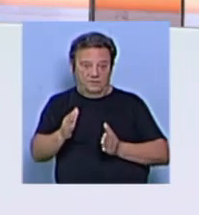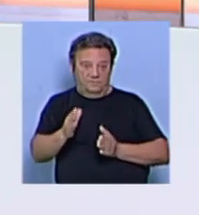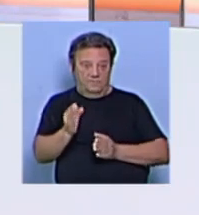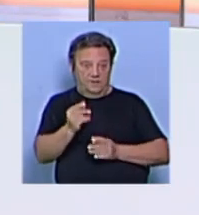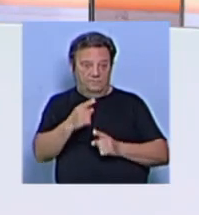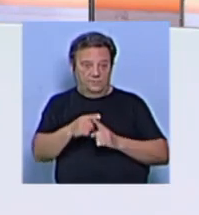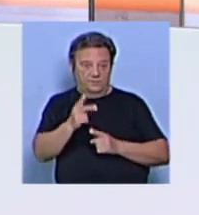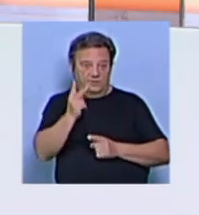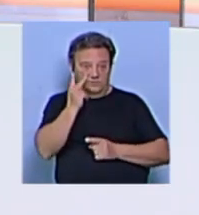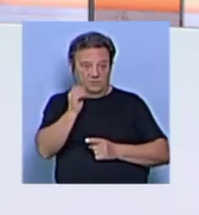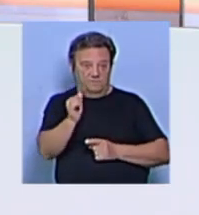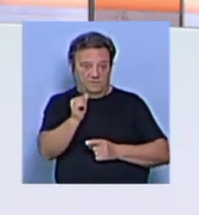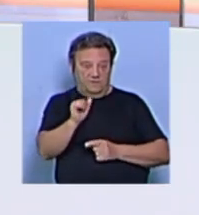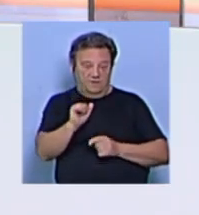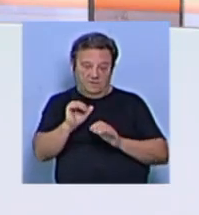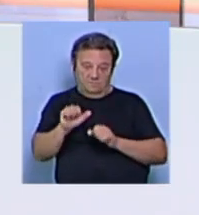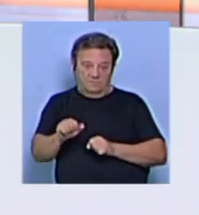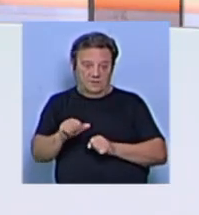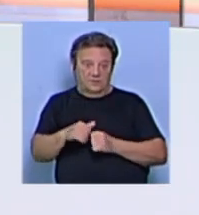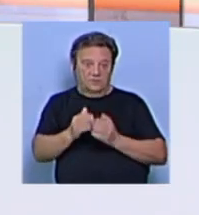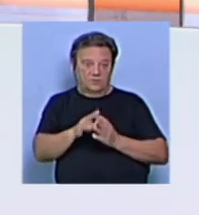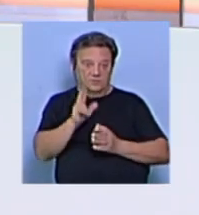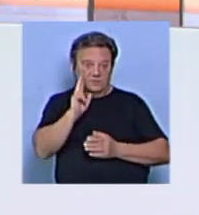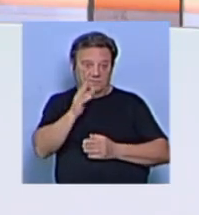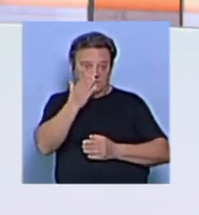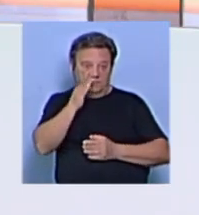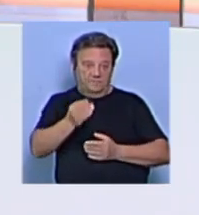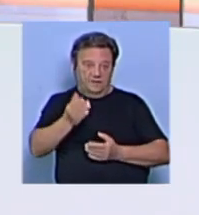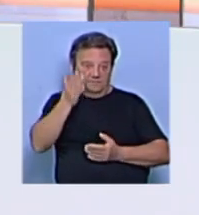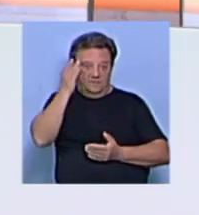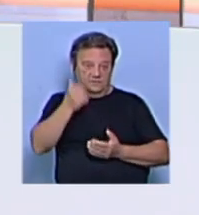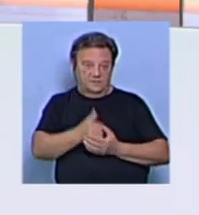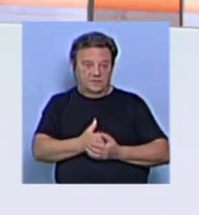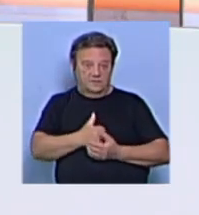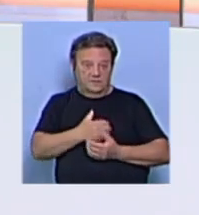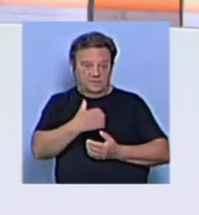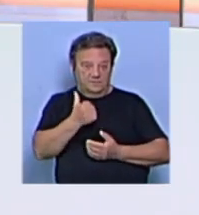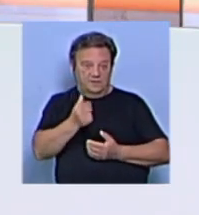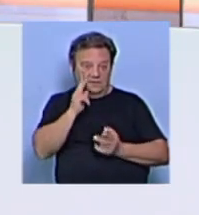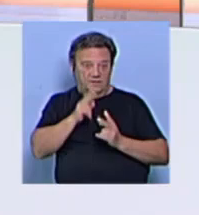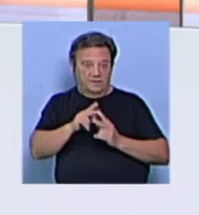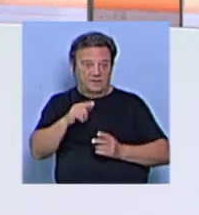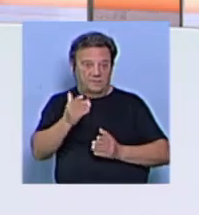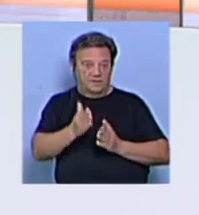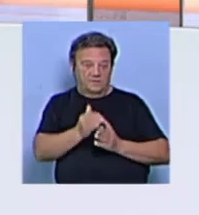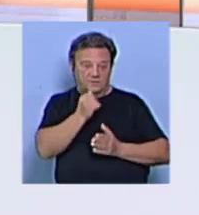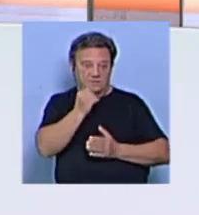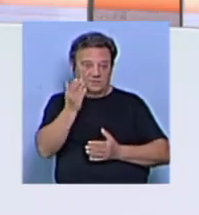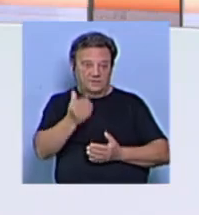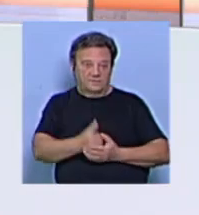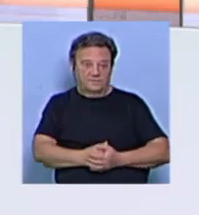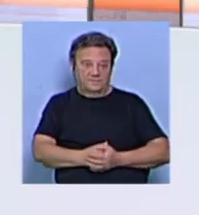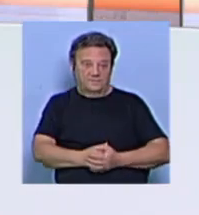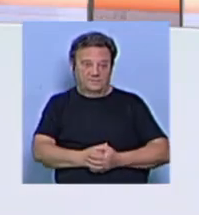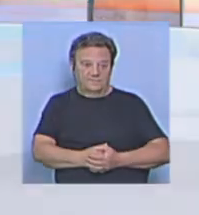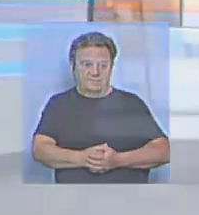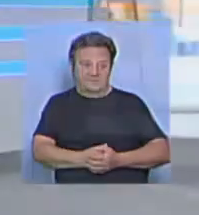mais positivo da sua vida, para que tudo lhe possa parecer mais fácil. Fique bem, até amanhã, se Deus quiser.